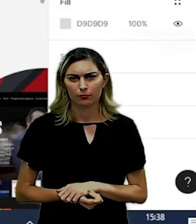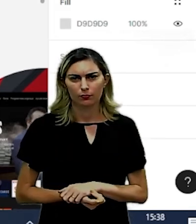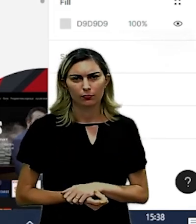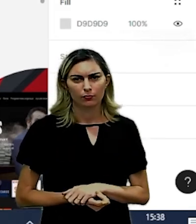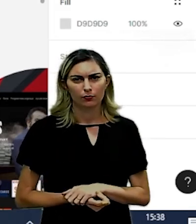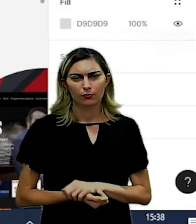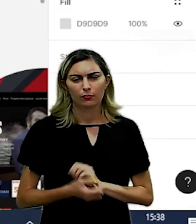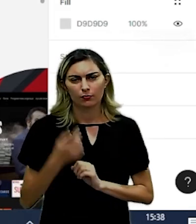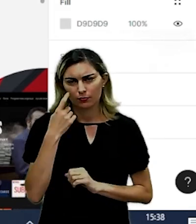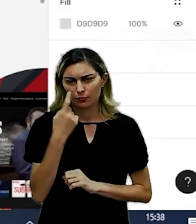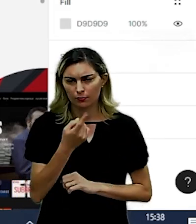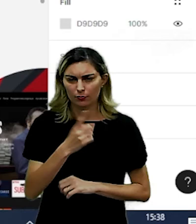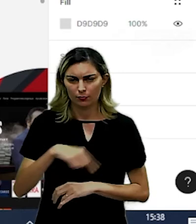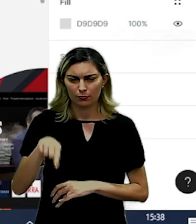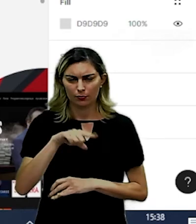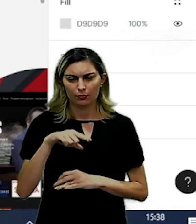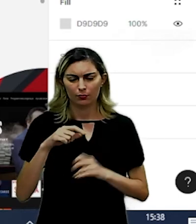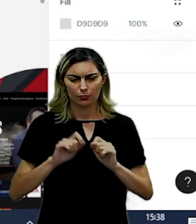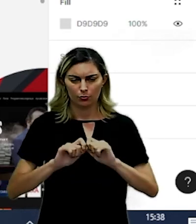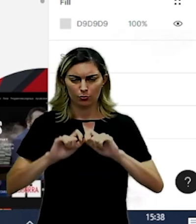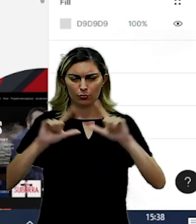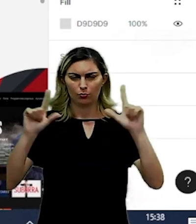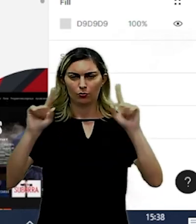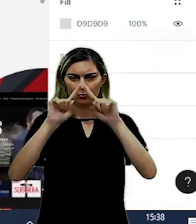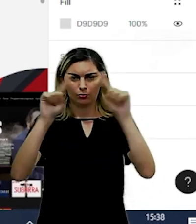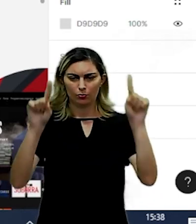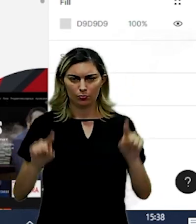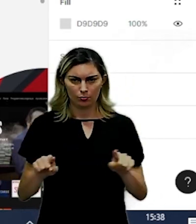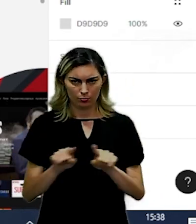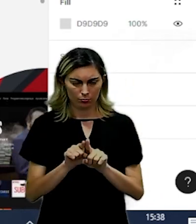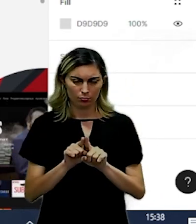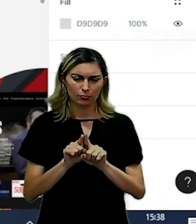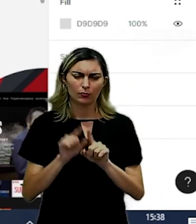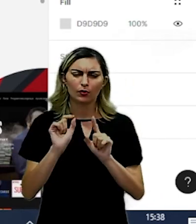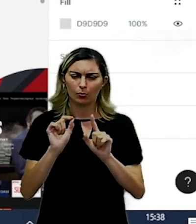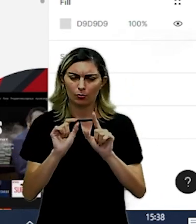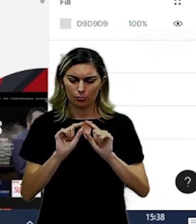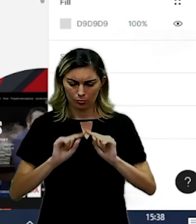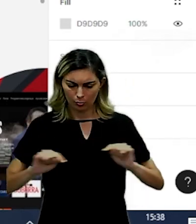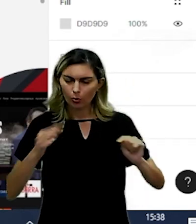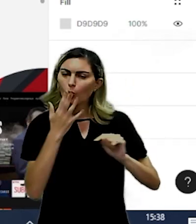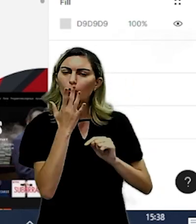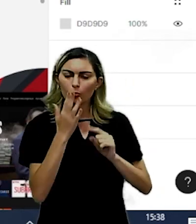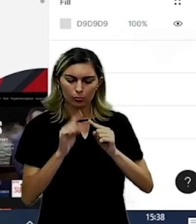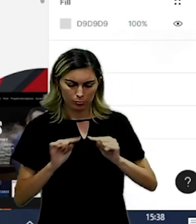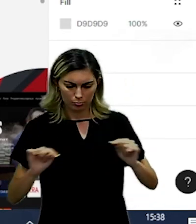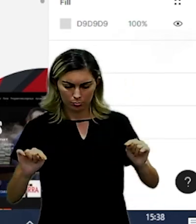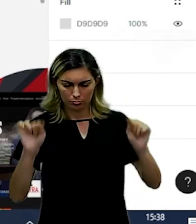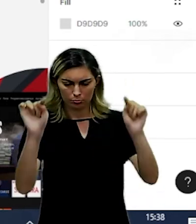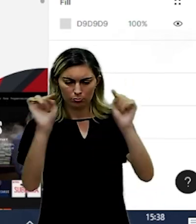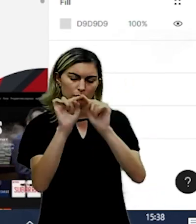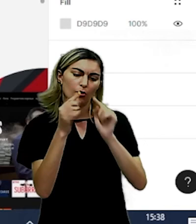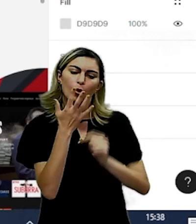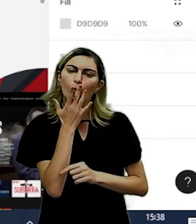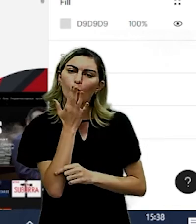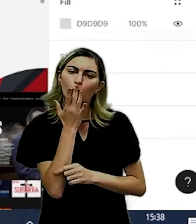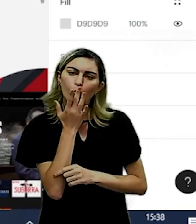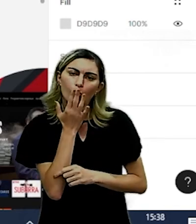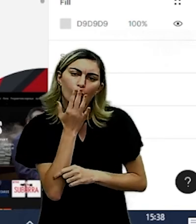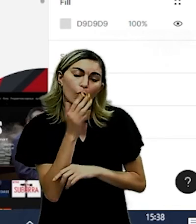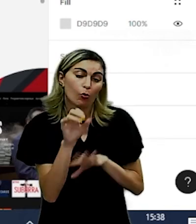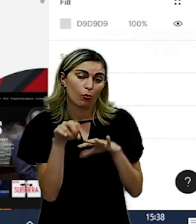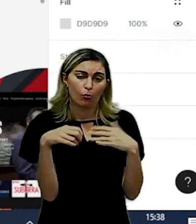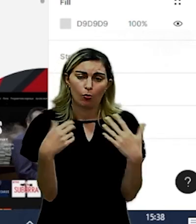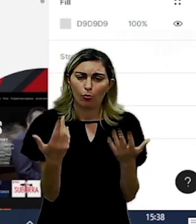Vamos ver aqui o nosso fill. Fill é o nosso preenchimento, né? A nossa cor. Eu posso preencher com uma cor ou então com